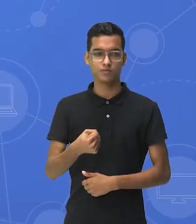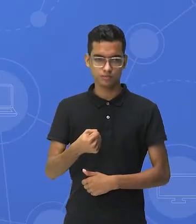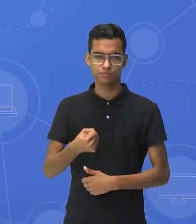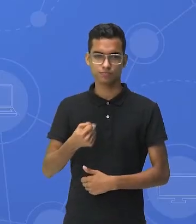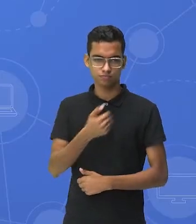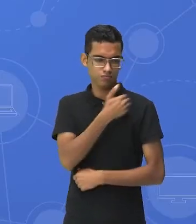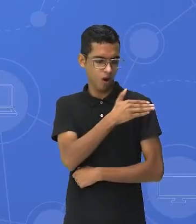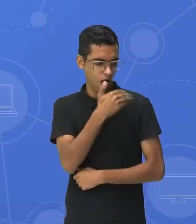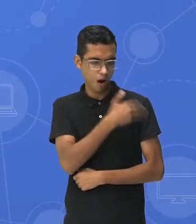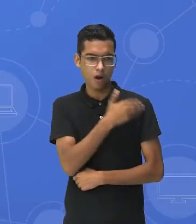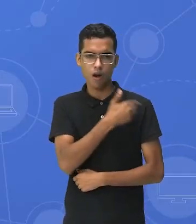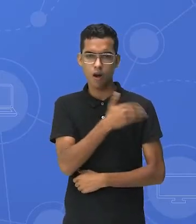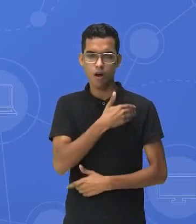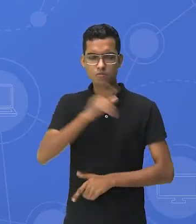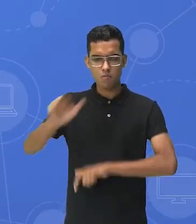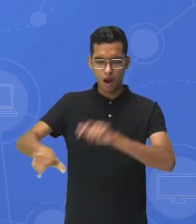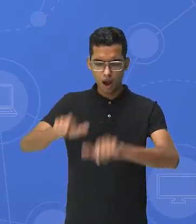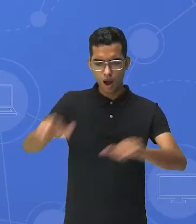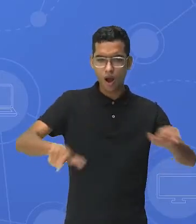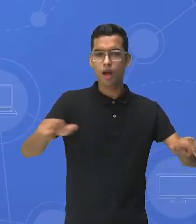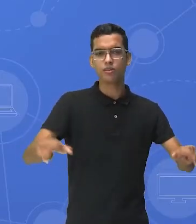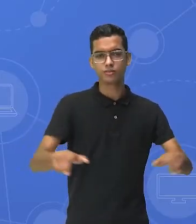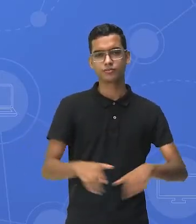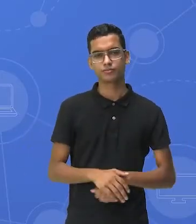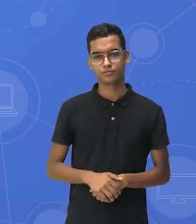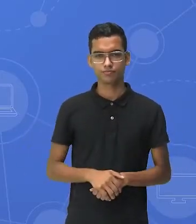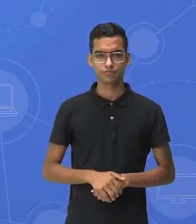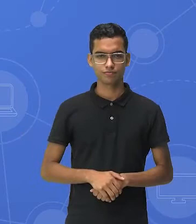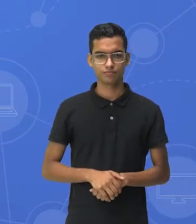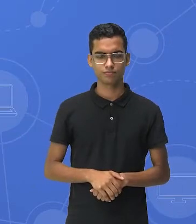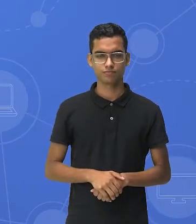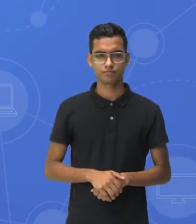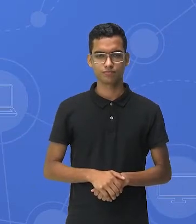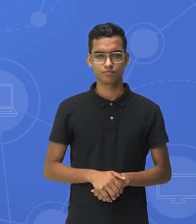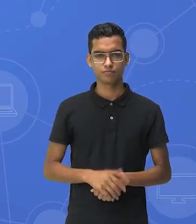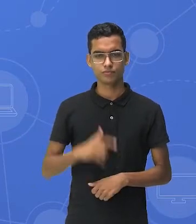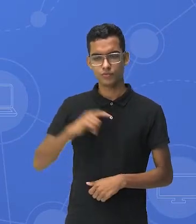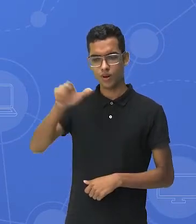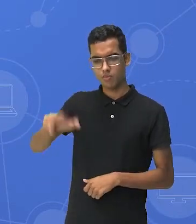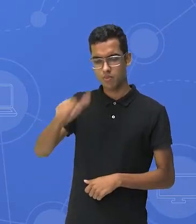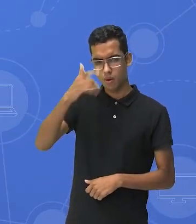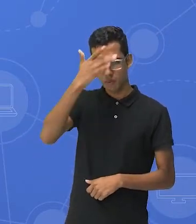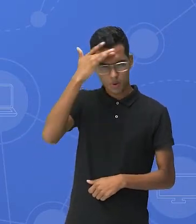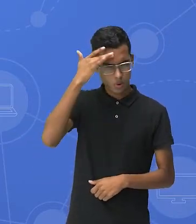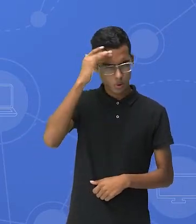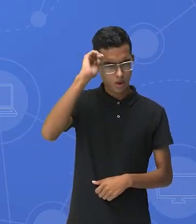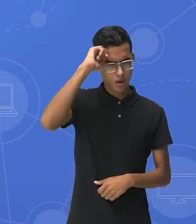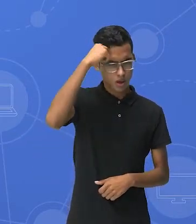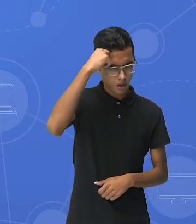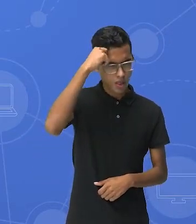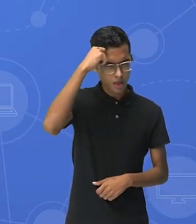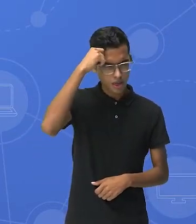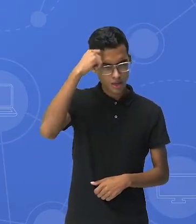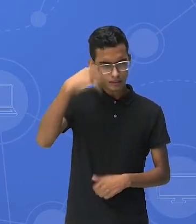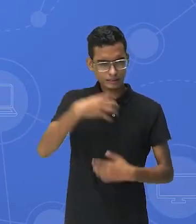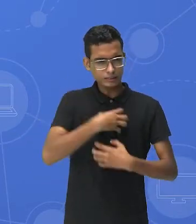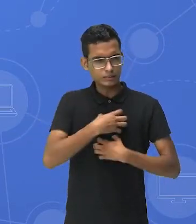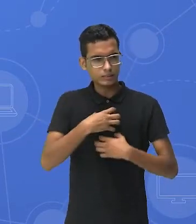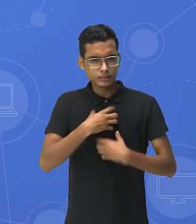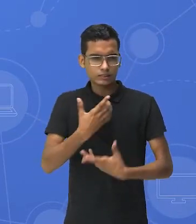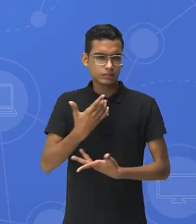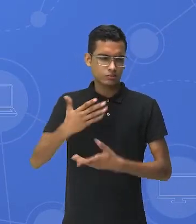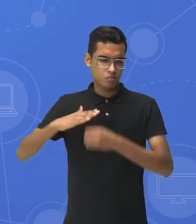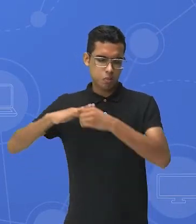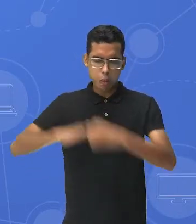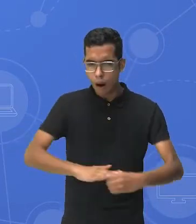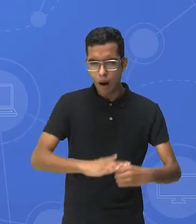né? Fazendo com que eles fizessem com que os negros se sentissem as piores pessoas do mundo, né?